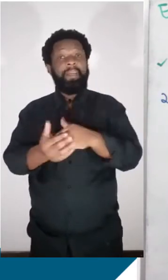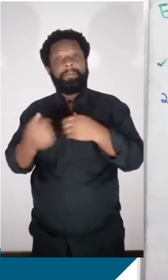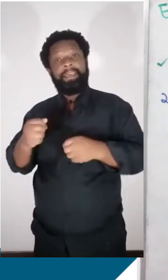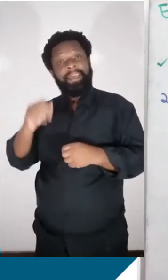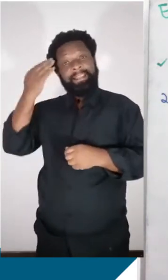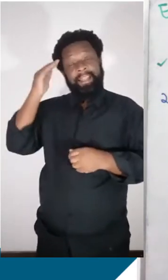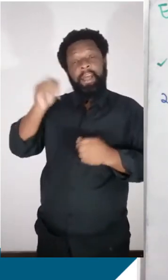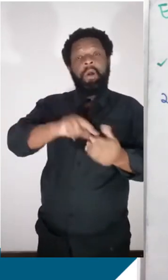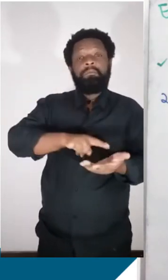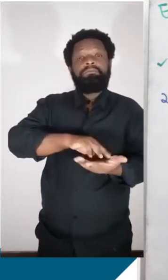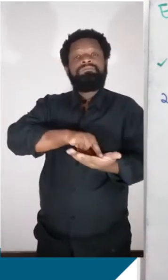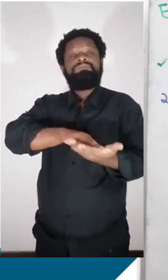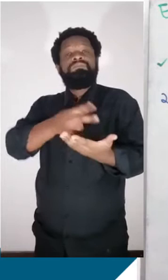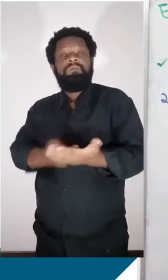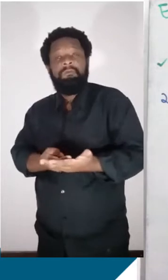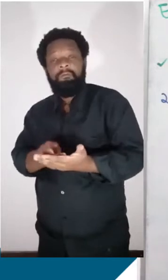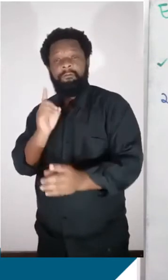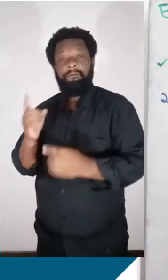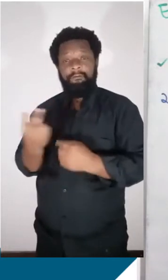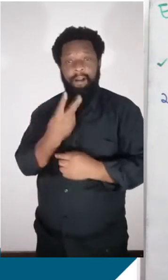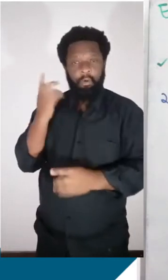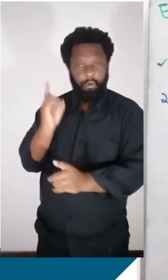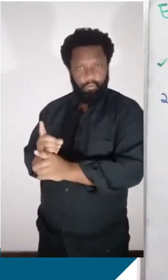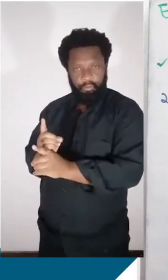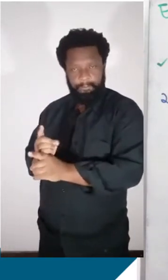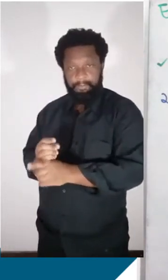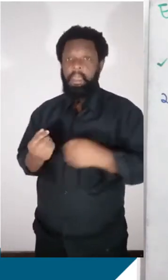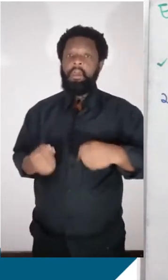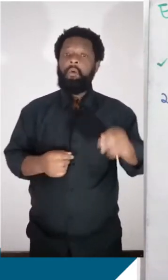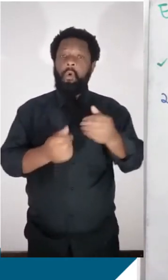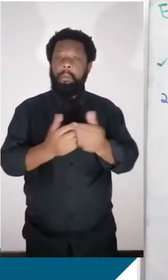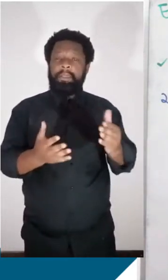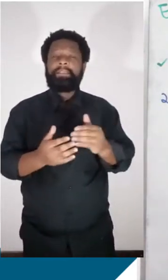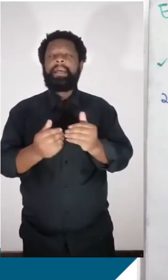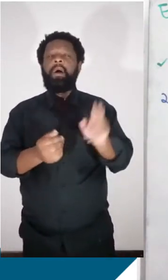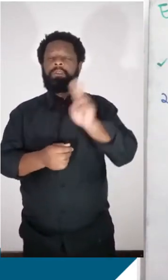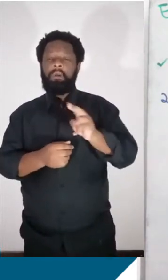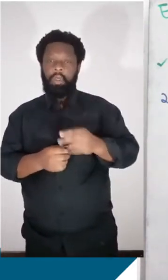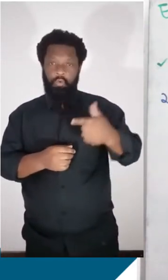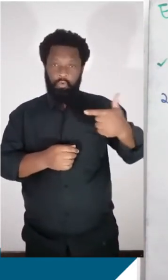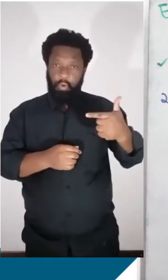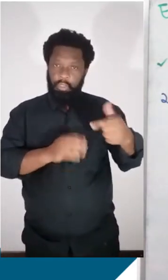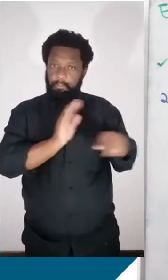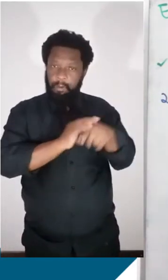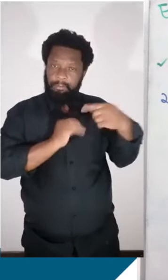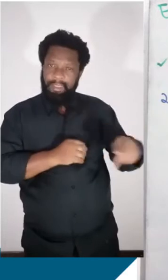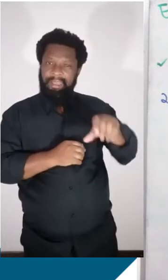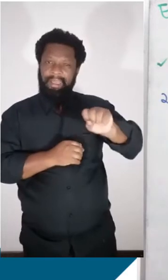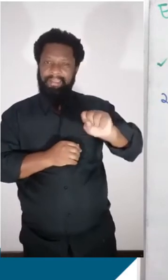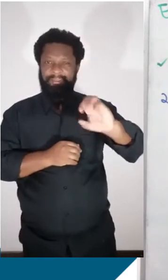final você tem que interpretar o valor que você encontrou. Aqui eu vou começar usando o 2